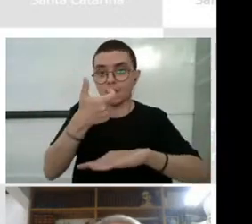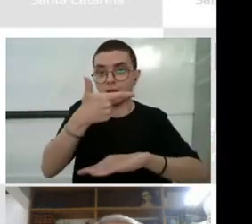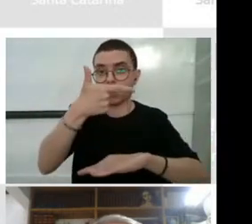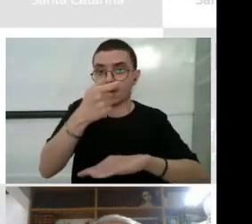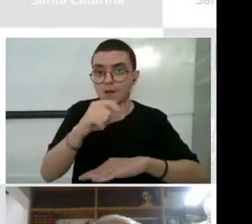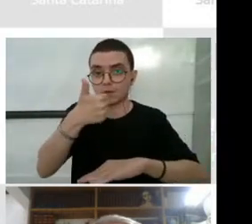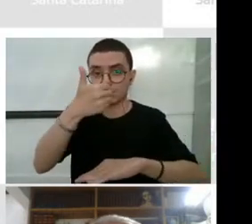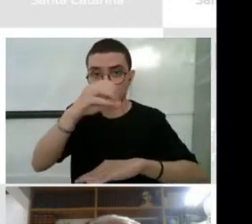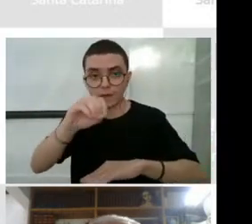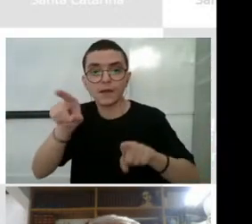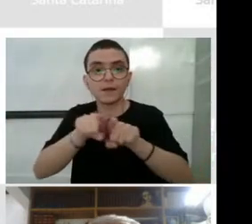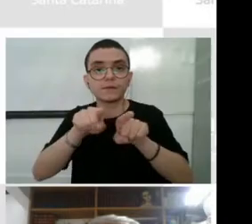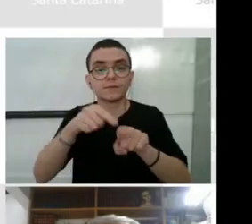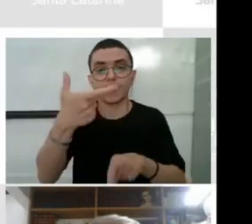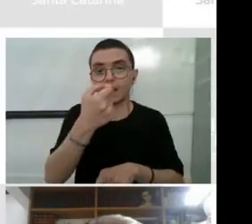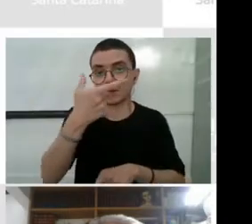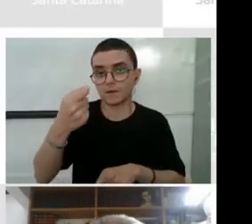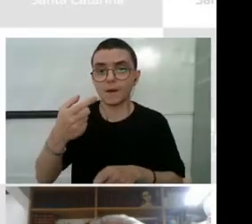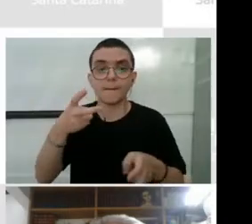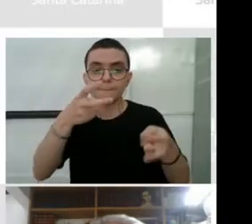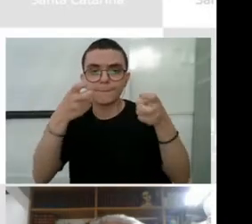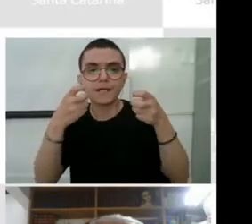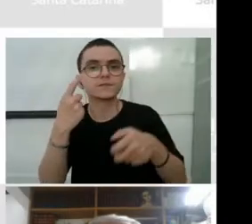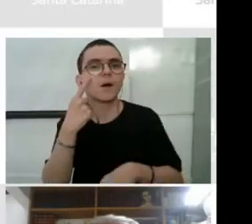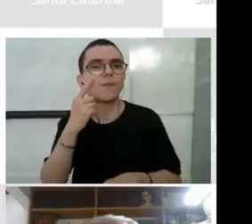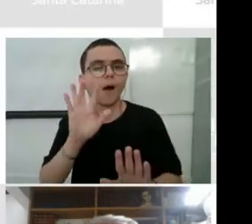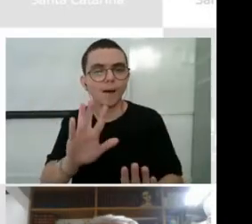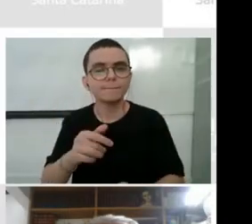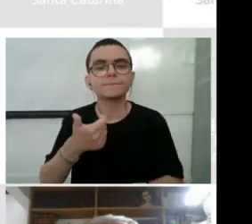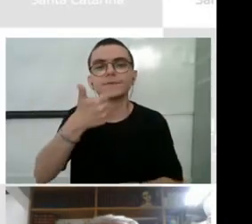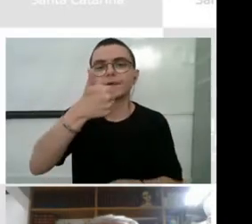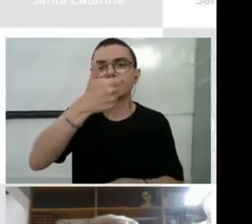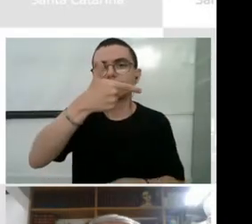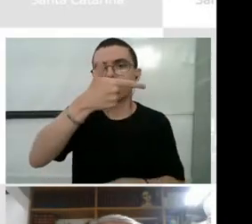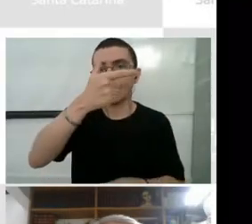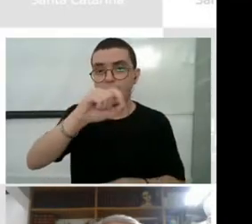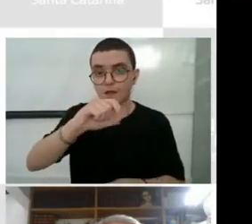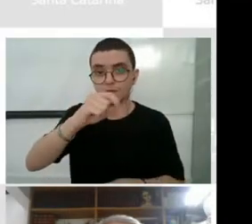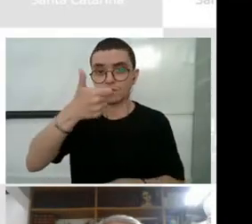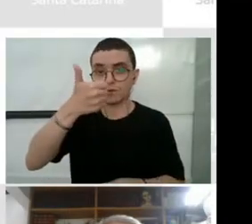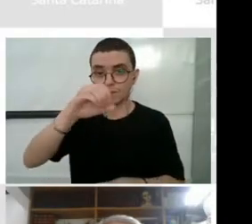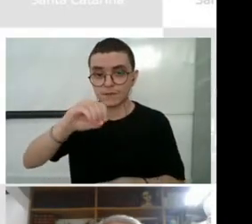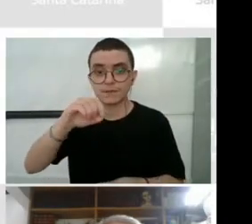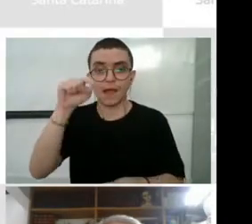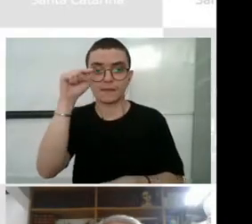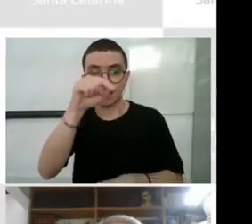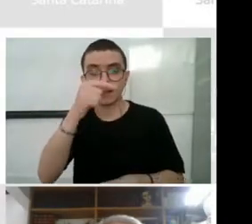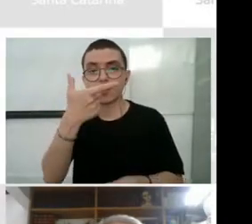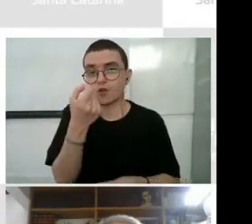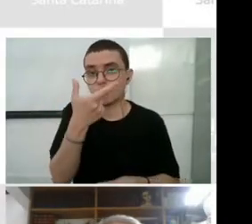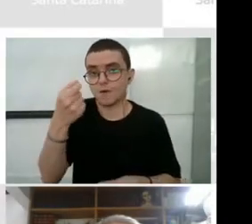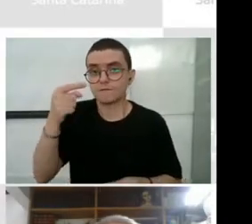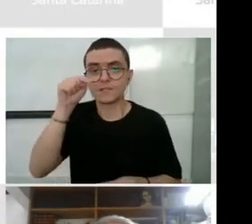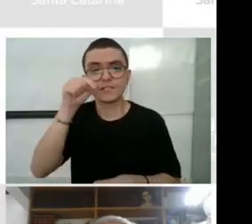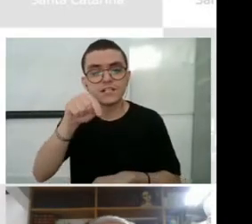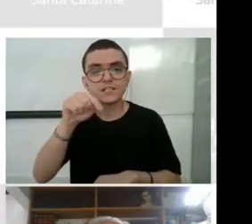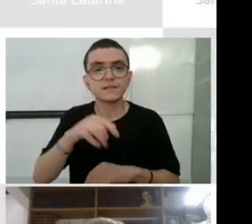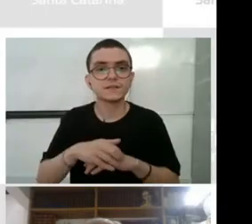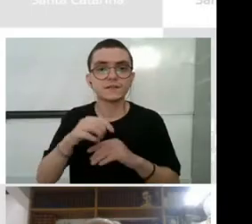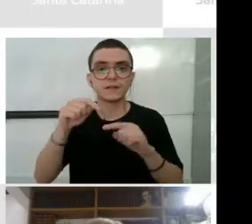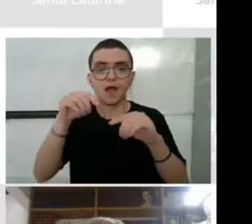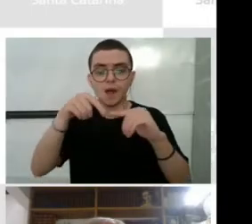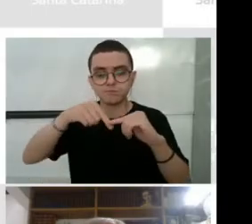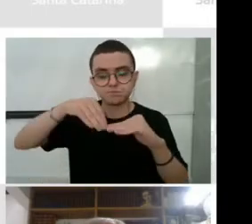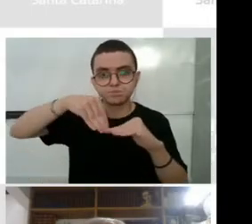e 2020, vocês percebem, então, olha só, né? Em 2010 aqui, em 2020 aqui, e nós passamos de